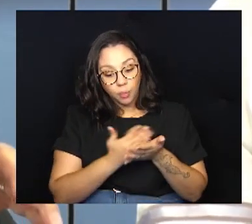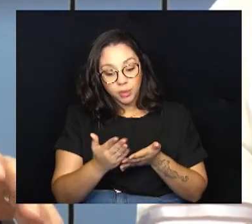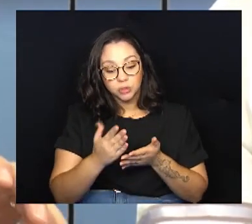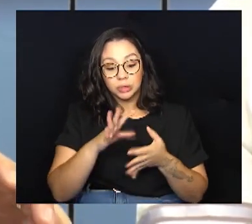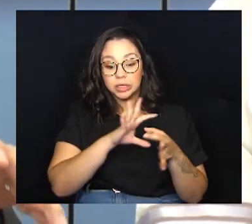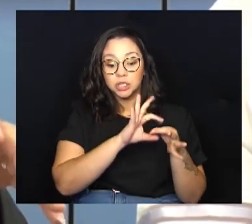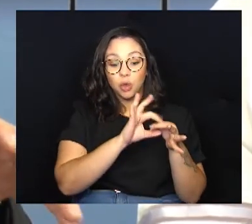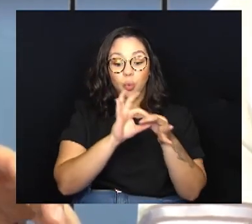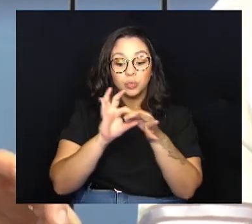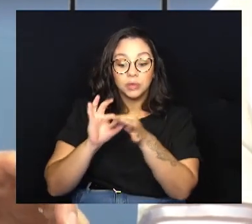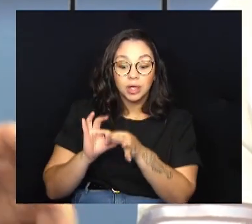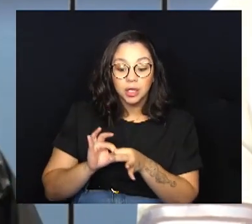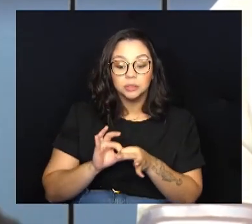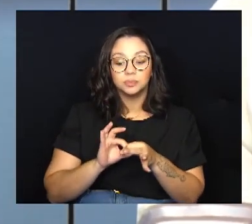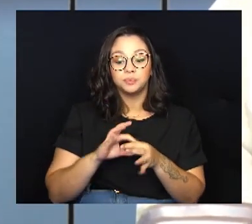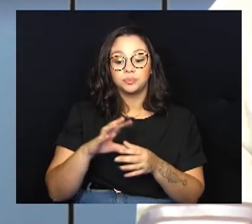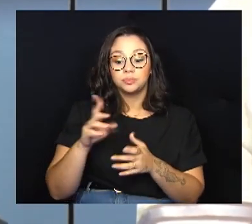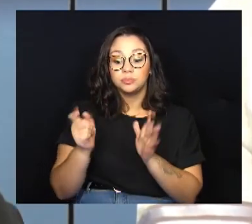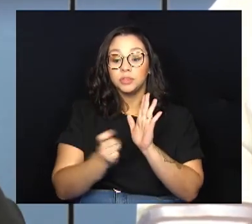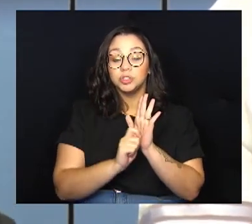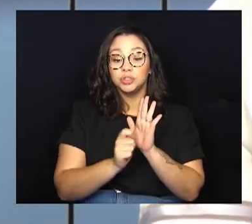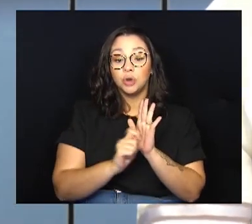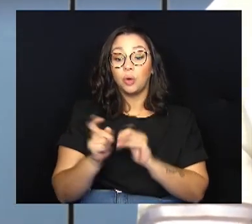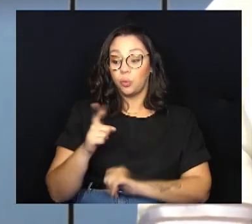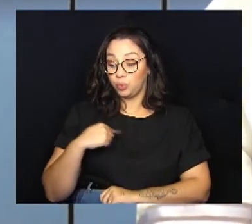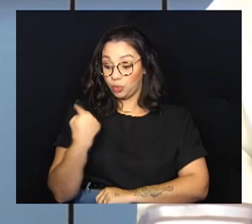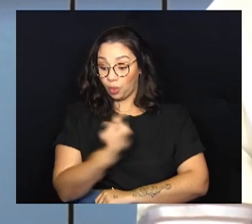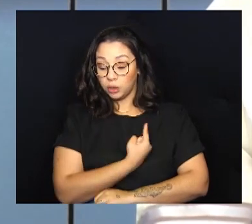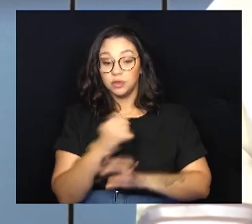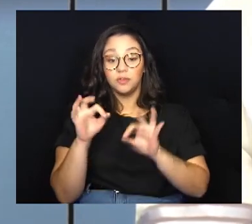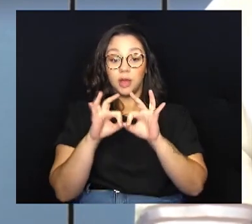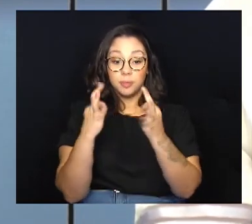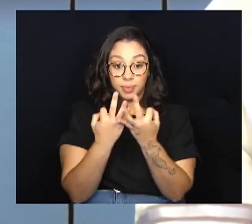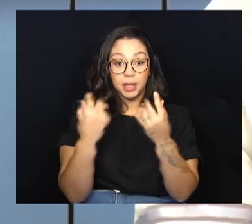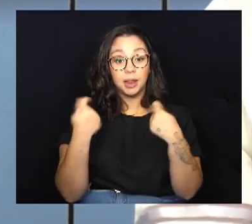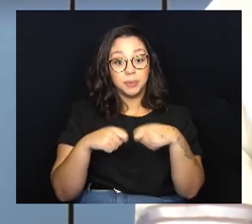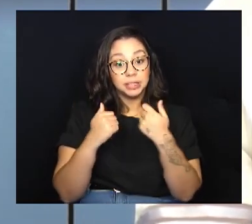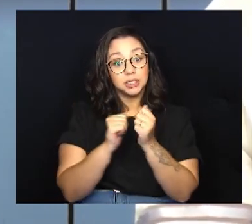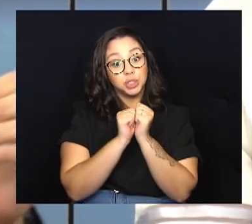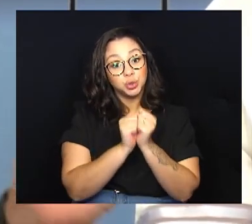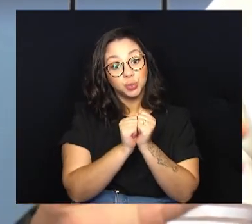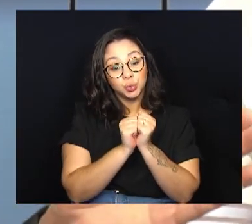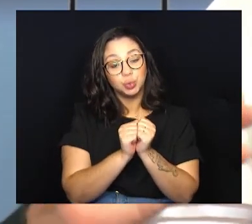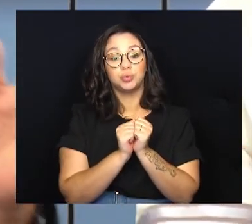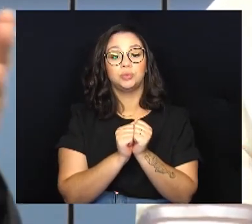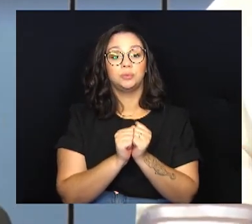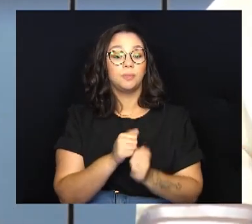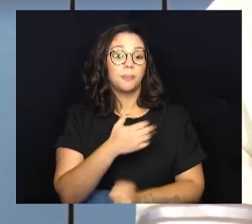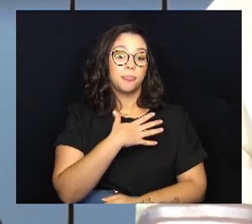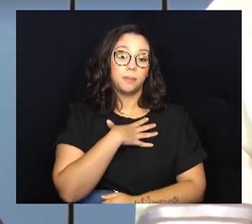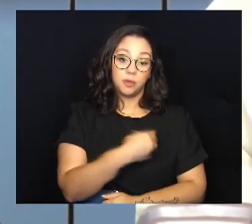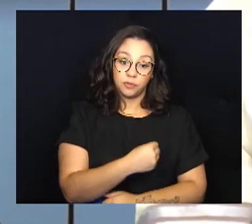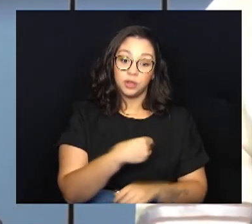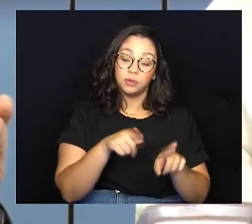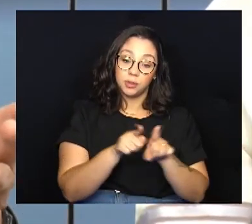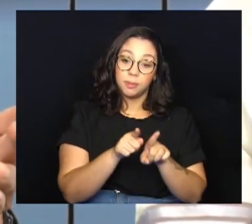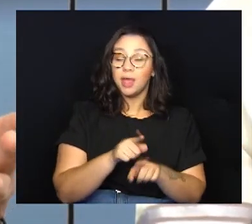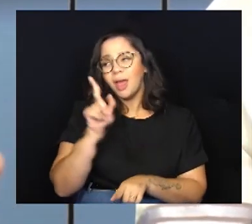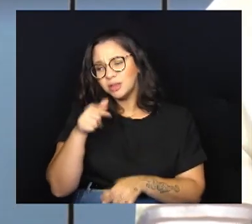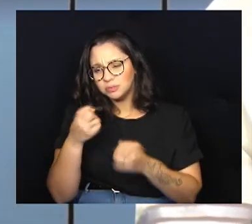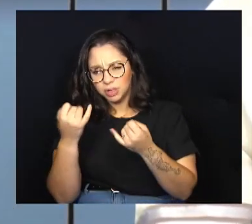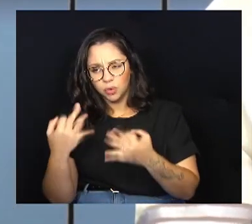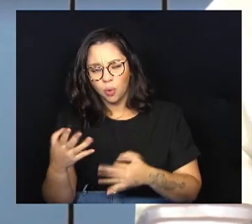satisfeito e é um prazer participar aqui da questão de ordem. A gente lembra, inclusive, que nós teríamos a presença também da secretária